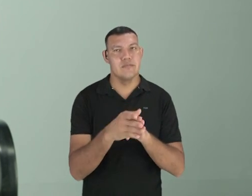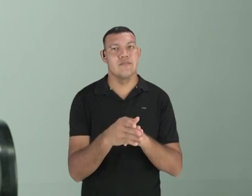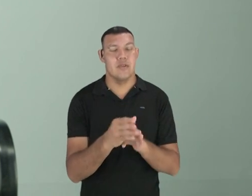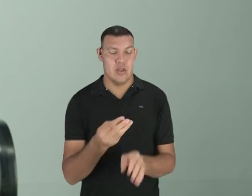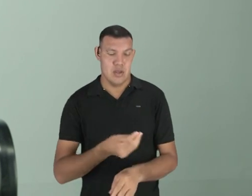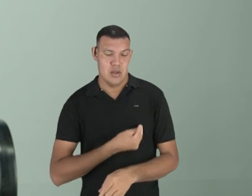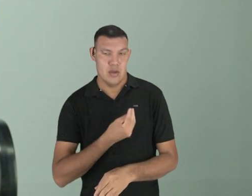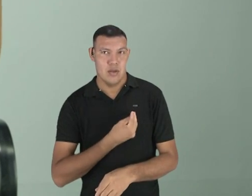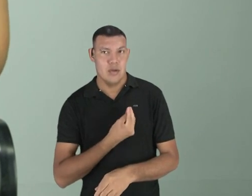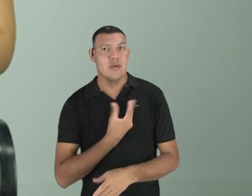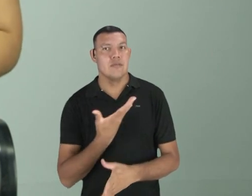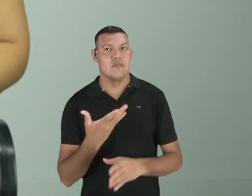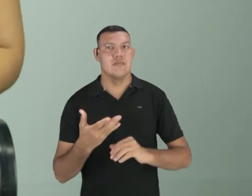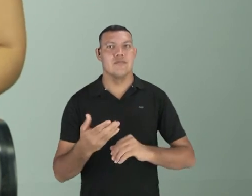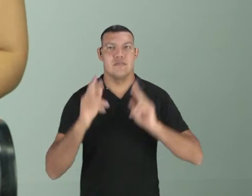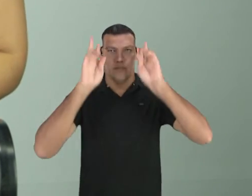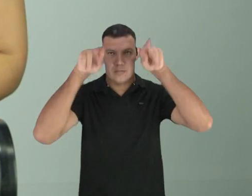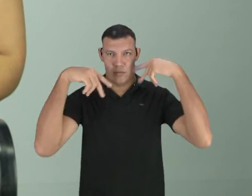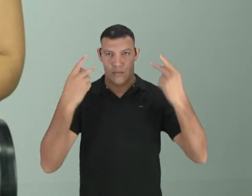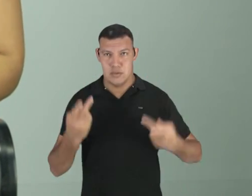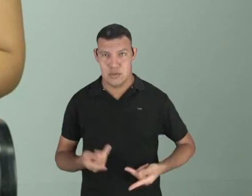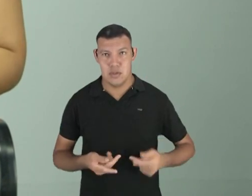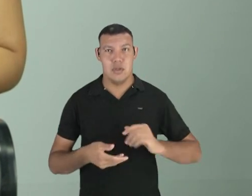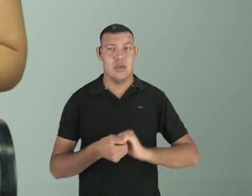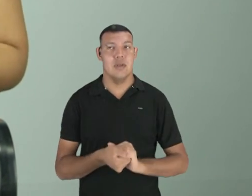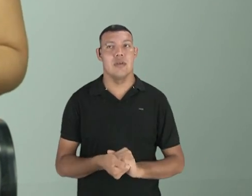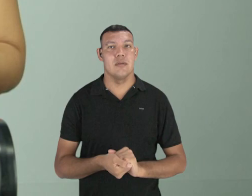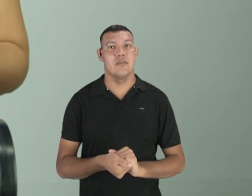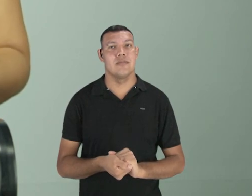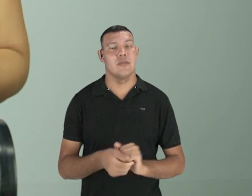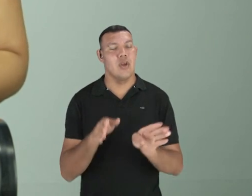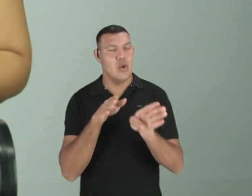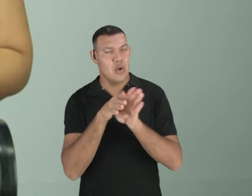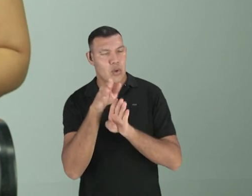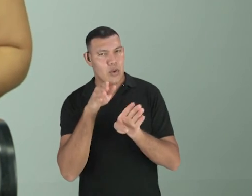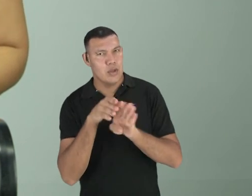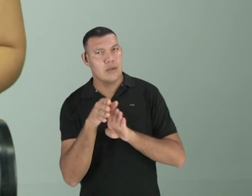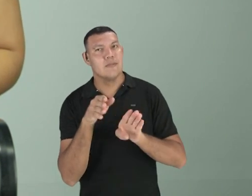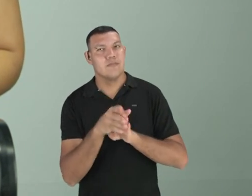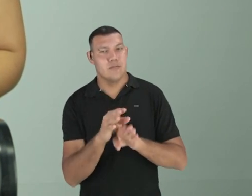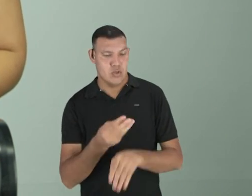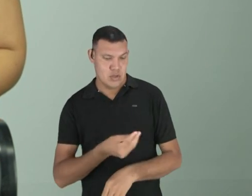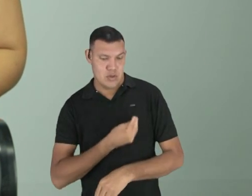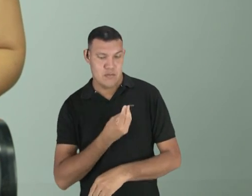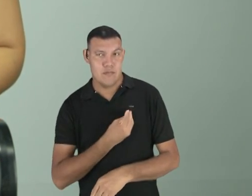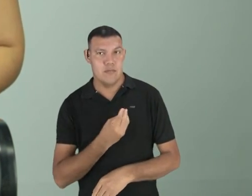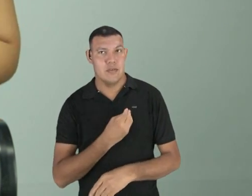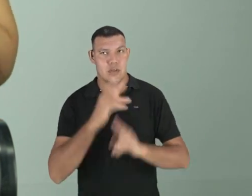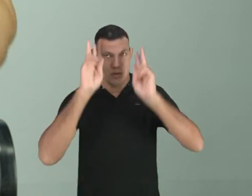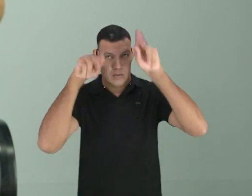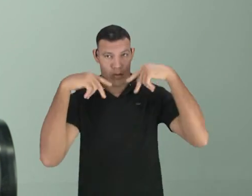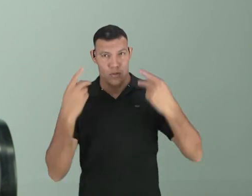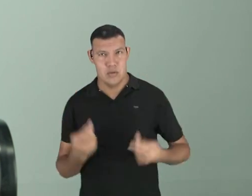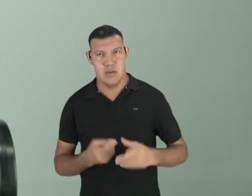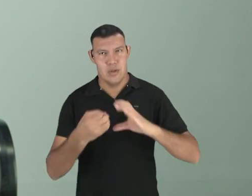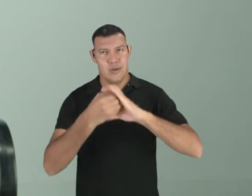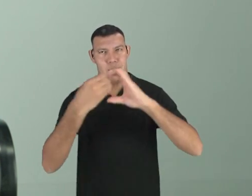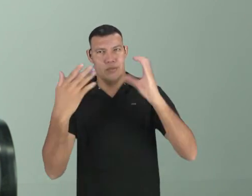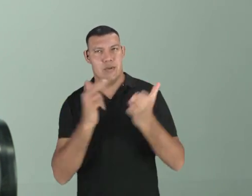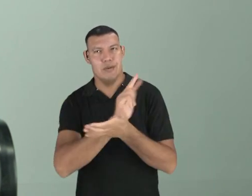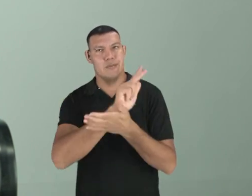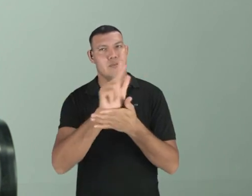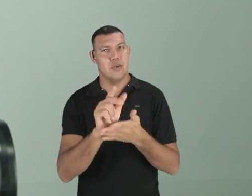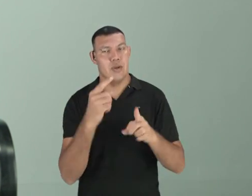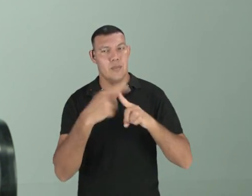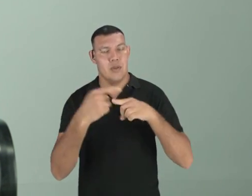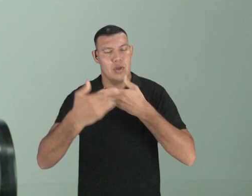sobrevivência humana. E quando se fala em orientação da sobrevivência humana, é em diversos aspectos. Afinal, nós convivemos